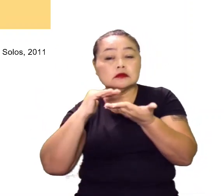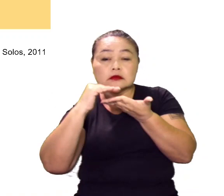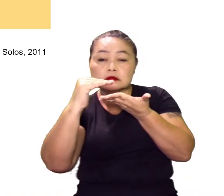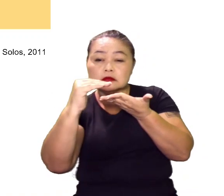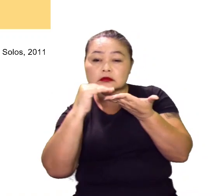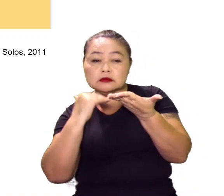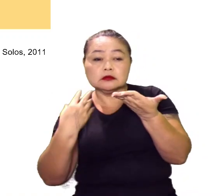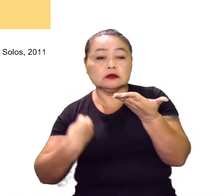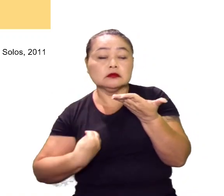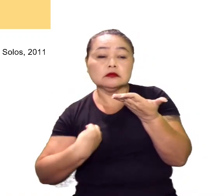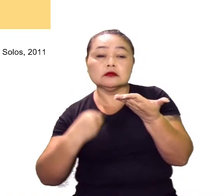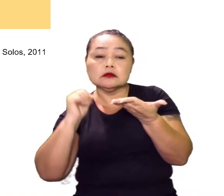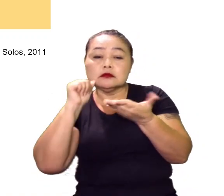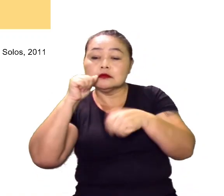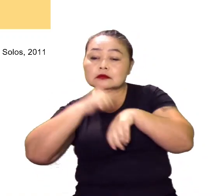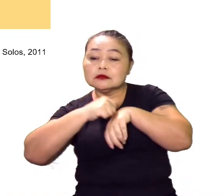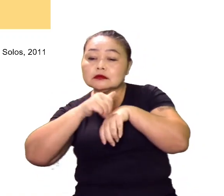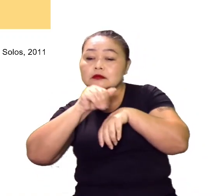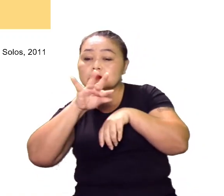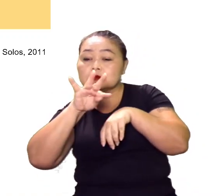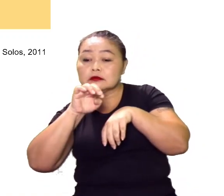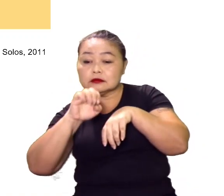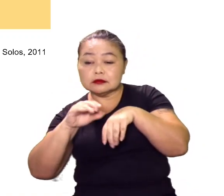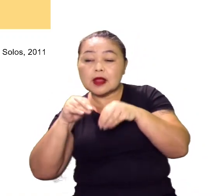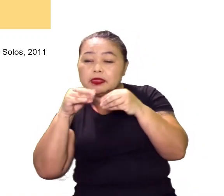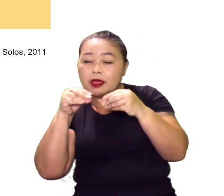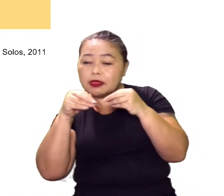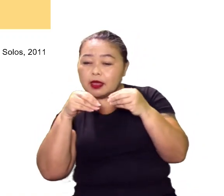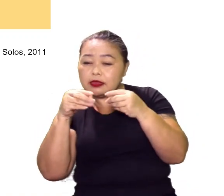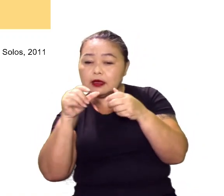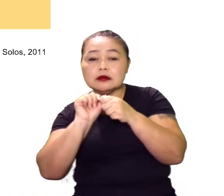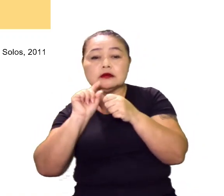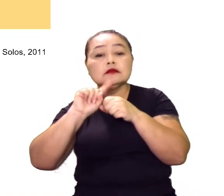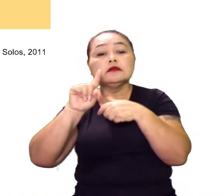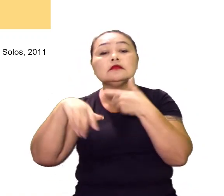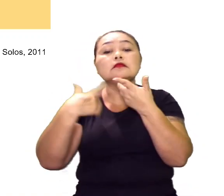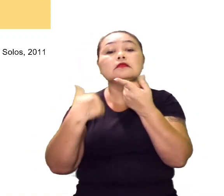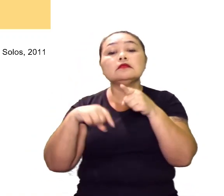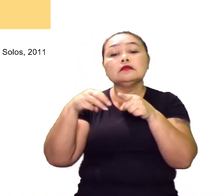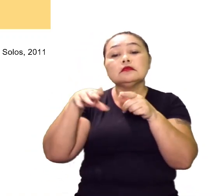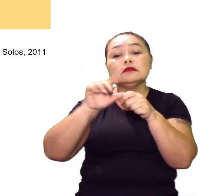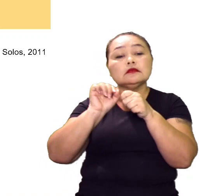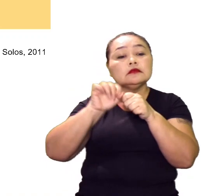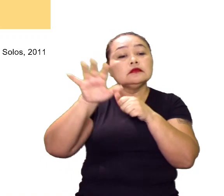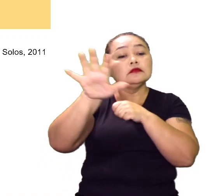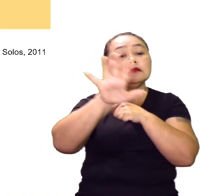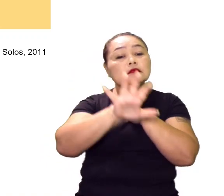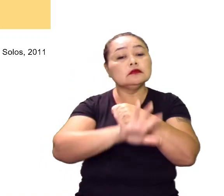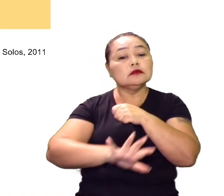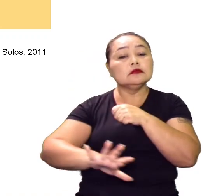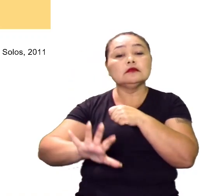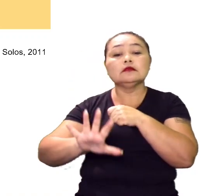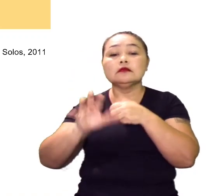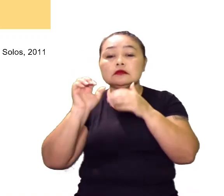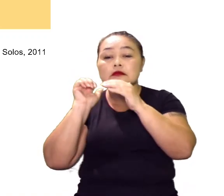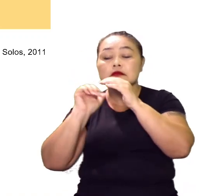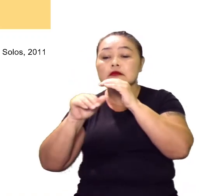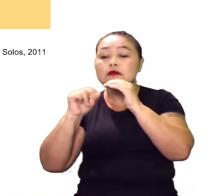e presença de cascalho ou silt, e de origem mineral, com regiões que apresentam boa